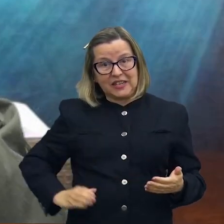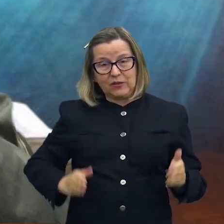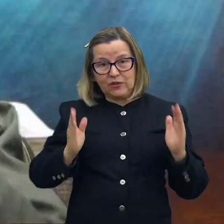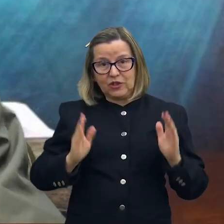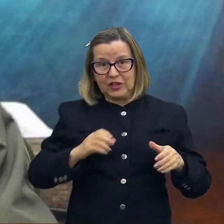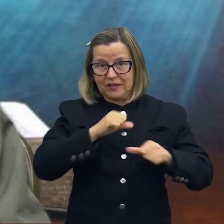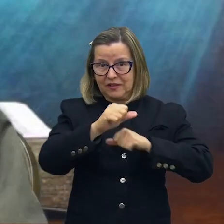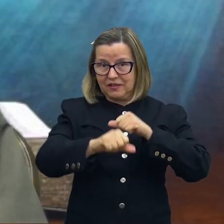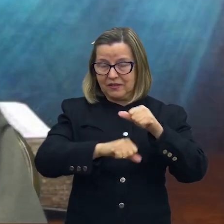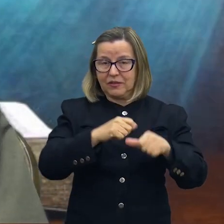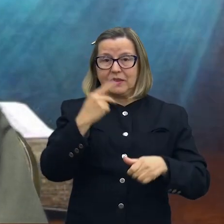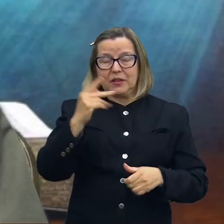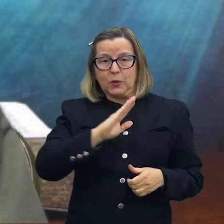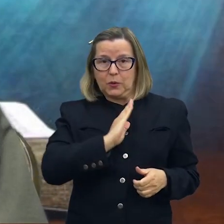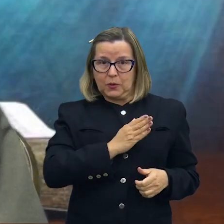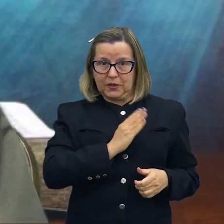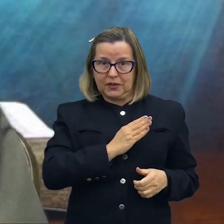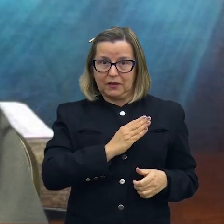regenerado, o Pai está amando você.